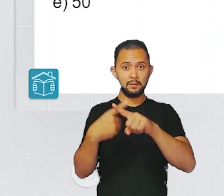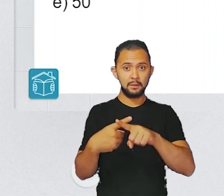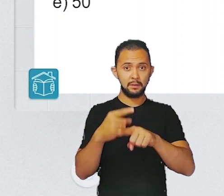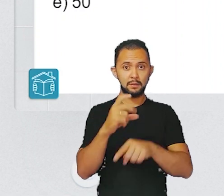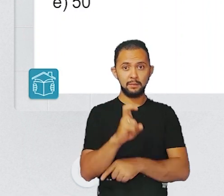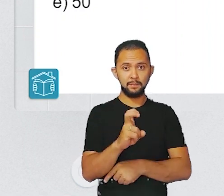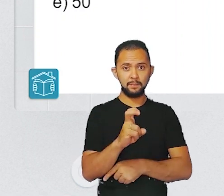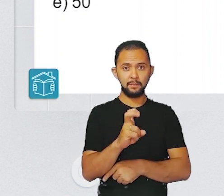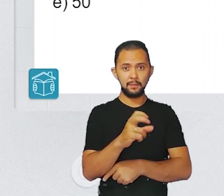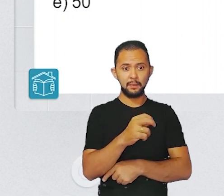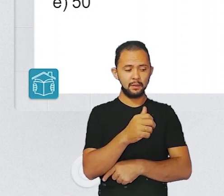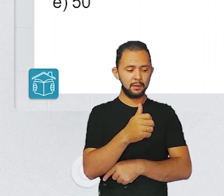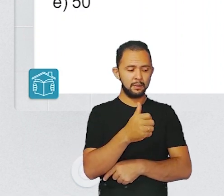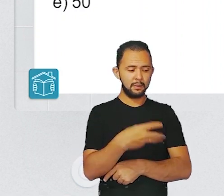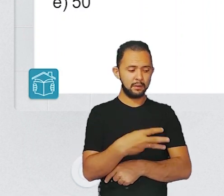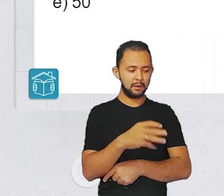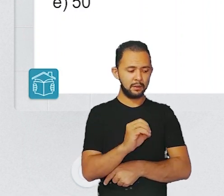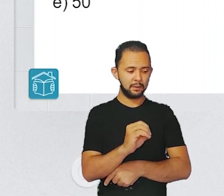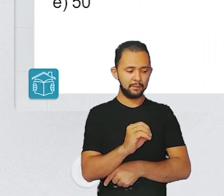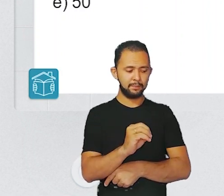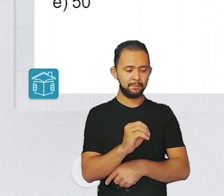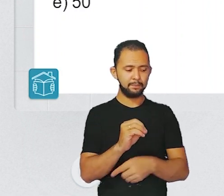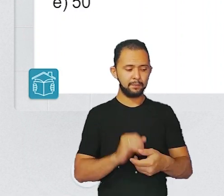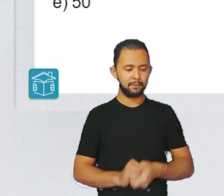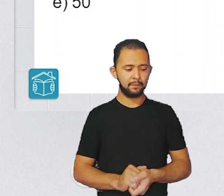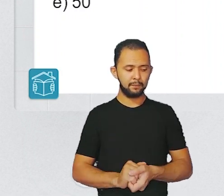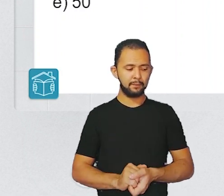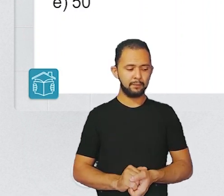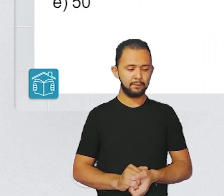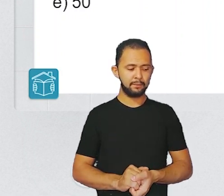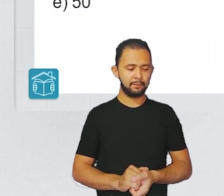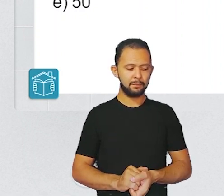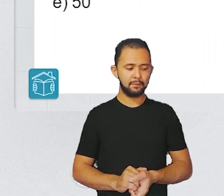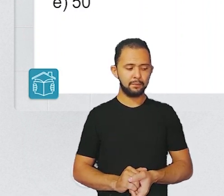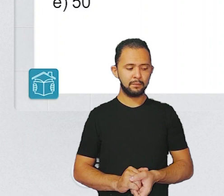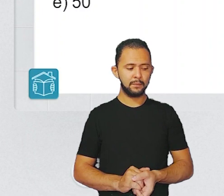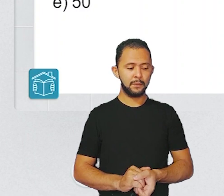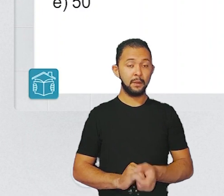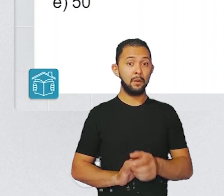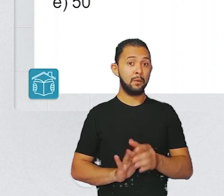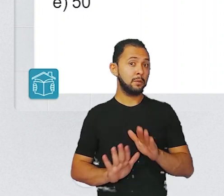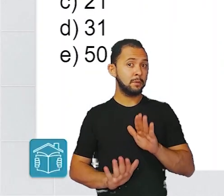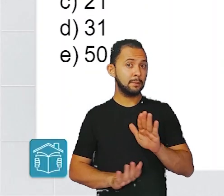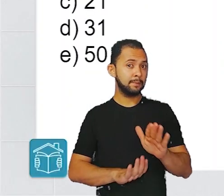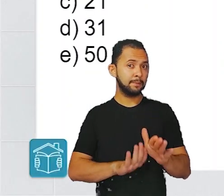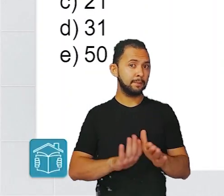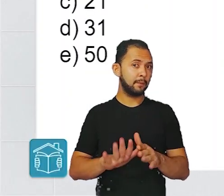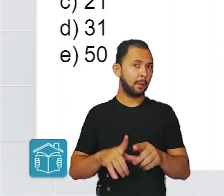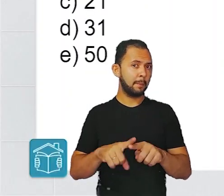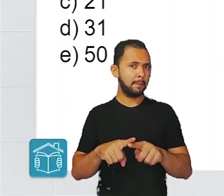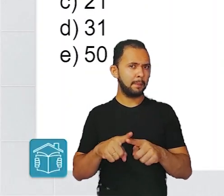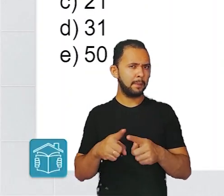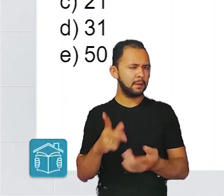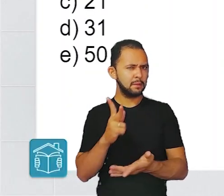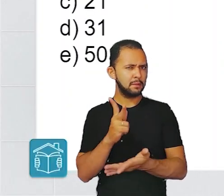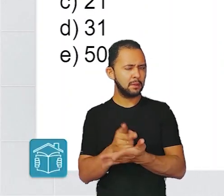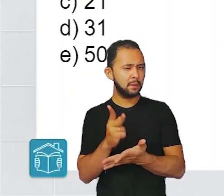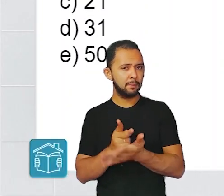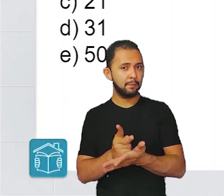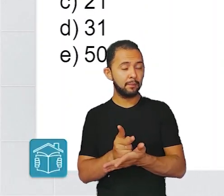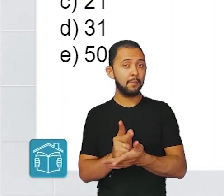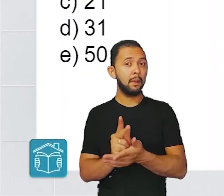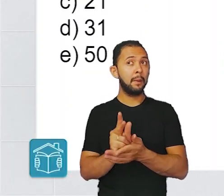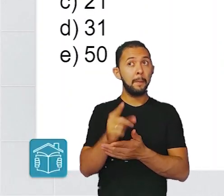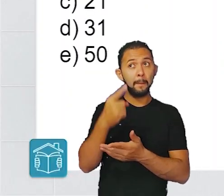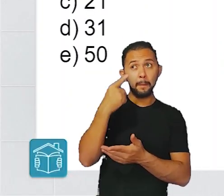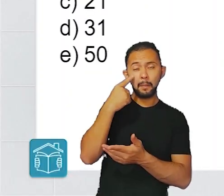vezes 5, 30. Aí, ó, presta atenção, cuidado. Faz a conta, mas sempre verifica o que é que a questão quer. Então,